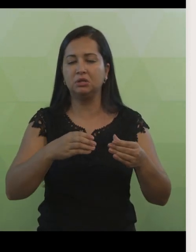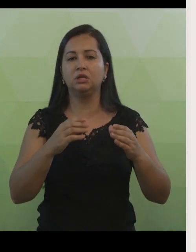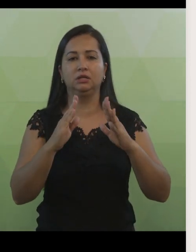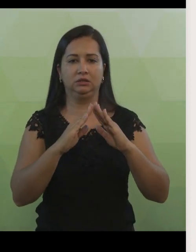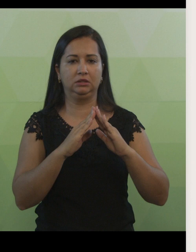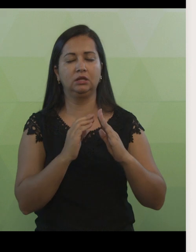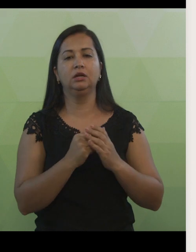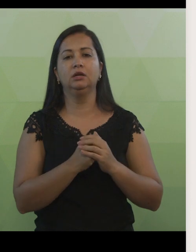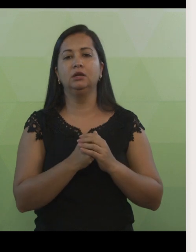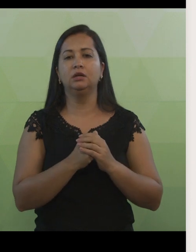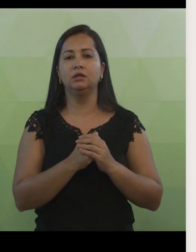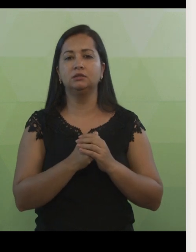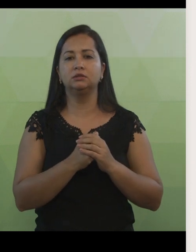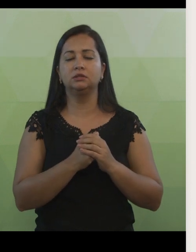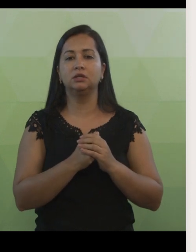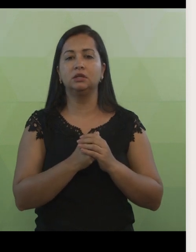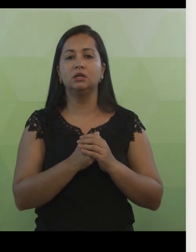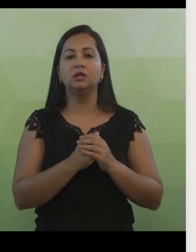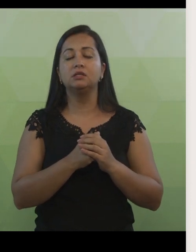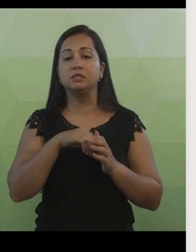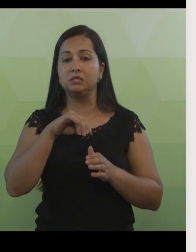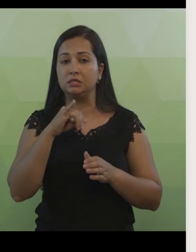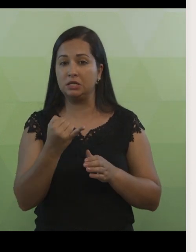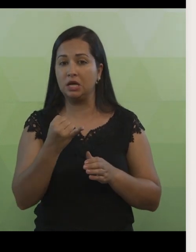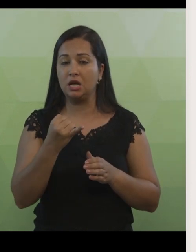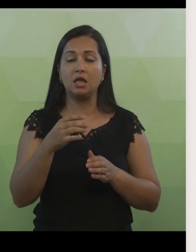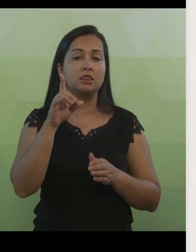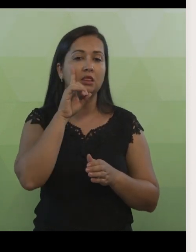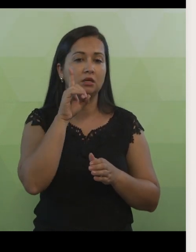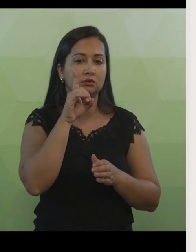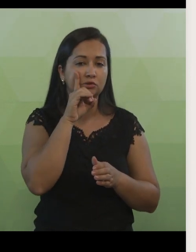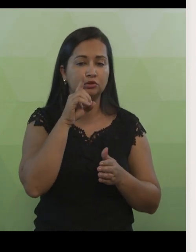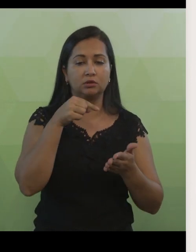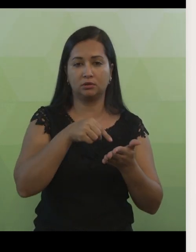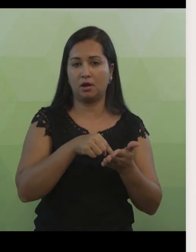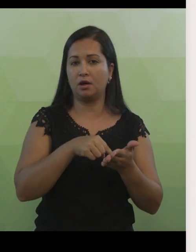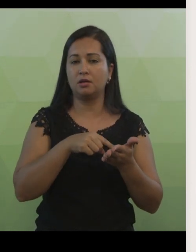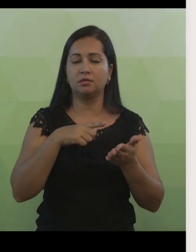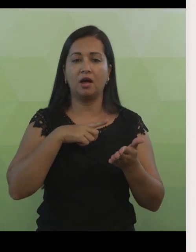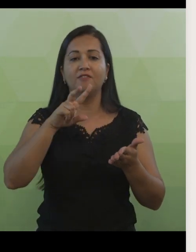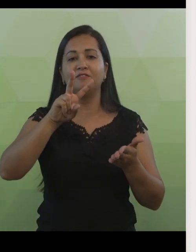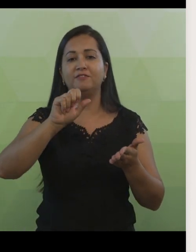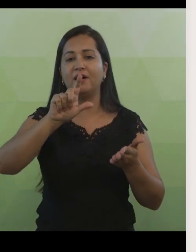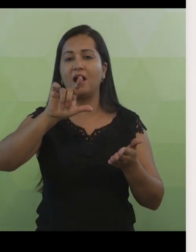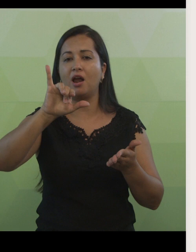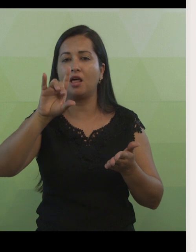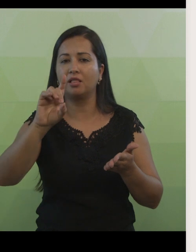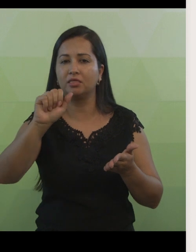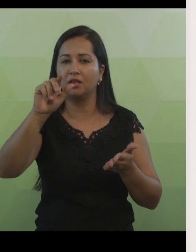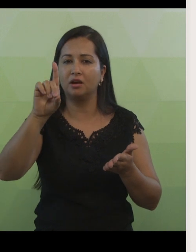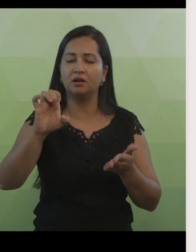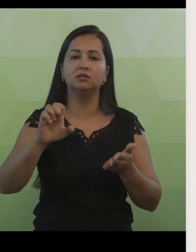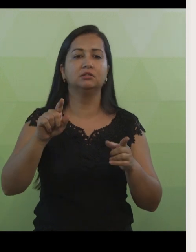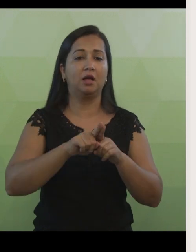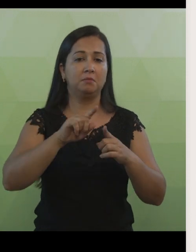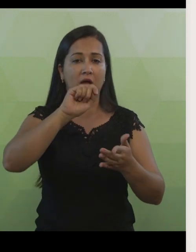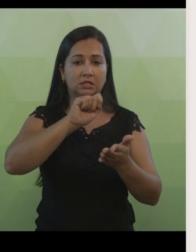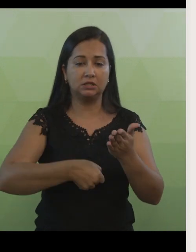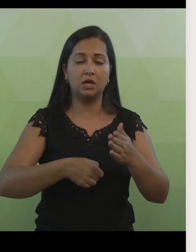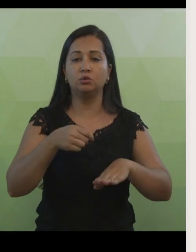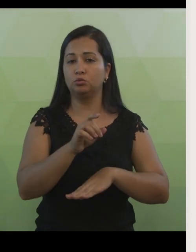validade do certificado, nome e endereço da autoridade certificadora, a assinatura digital do solicitante e